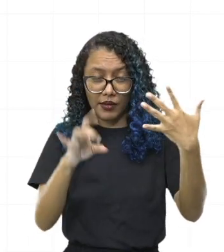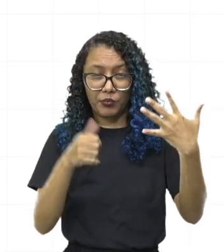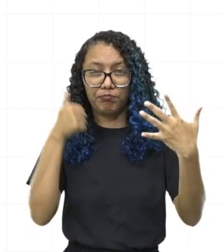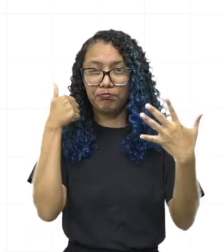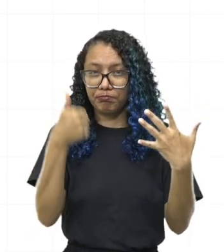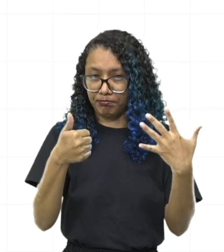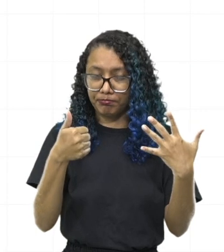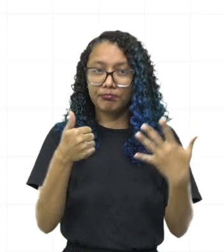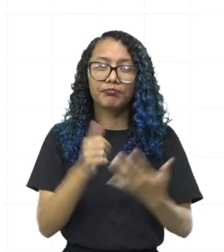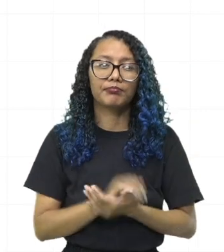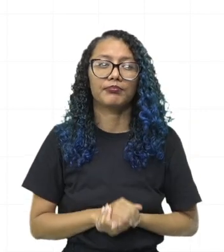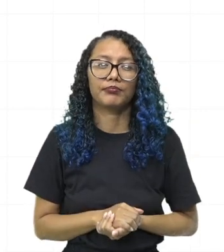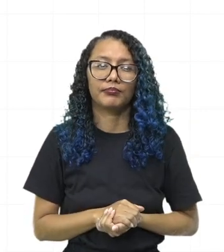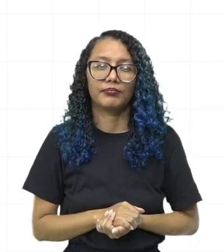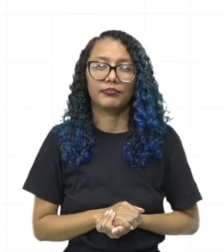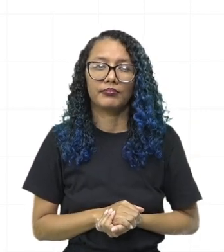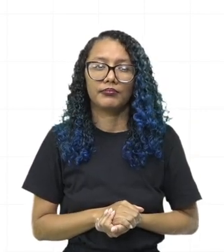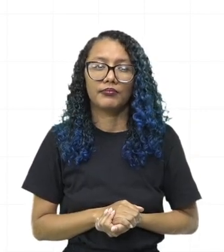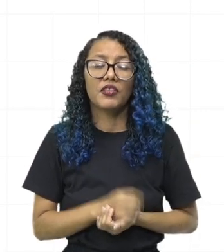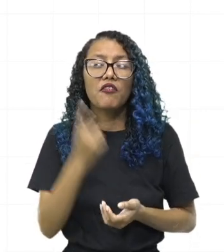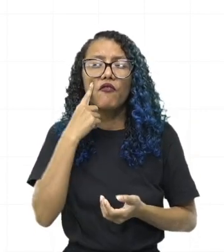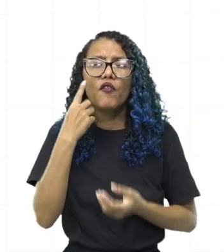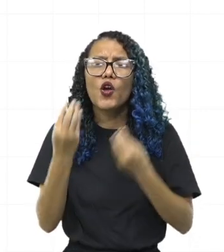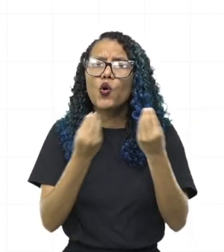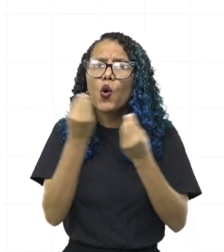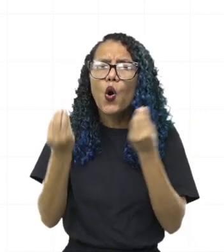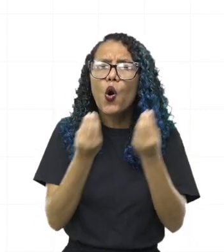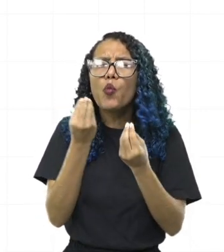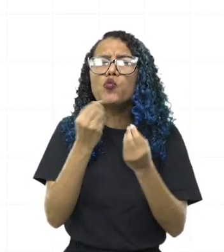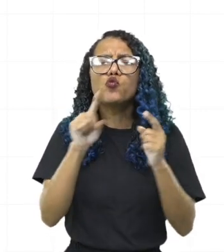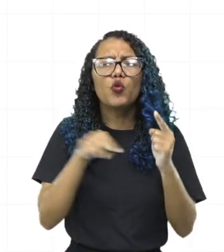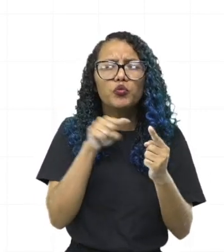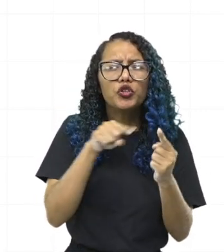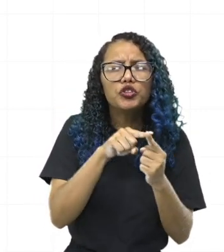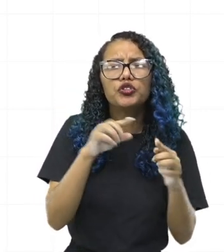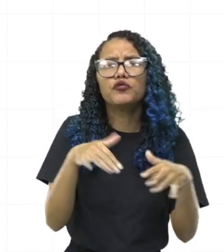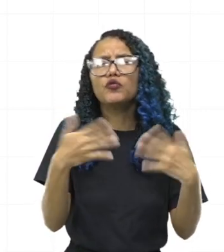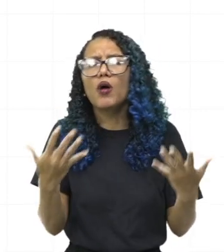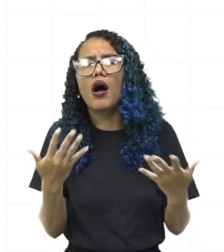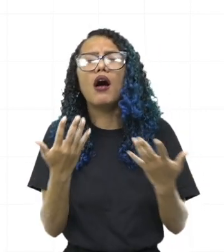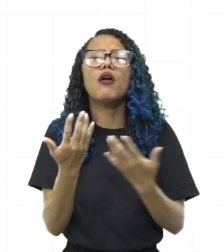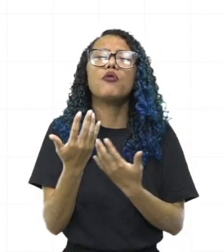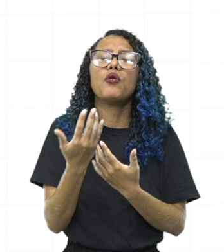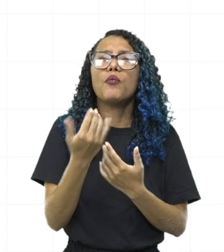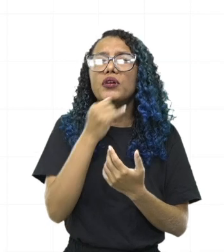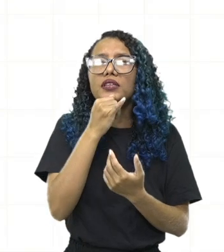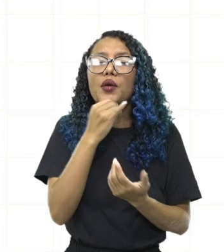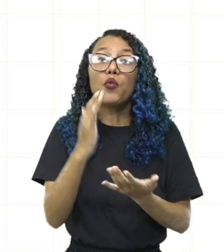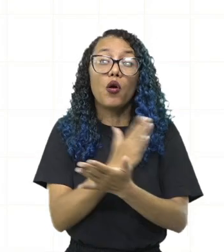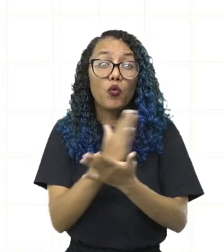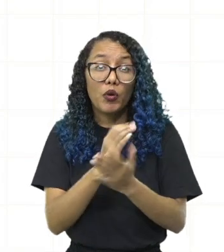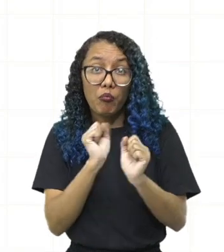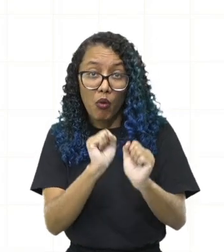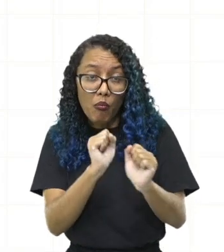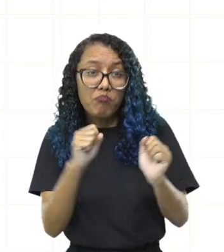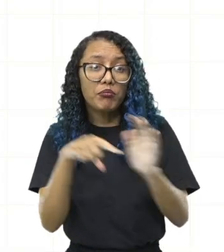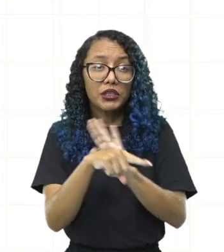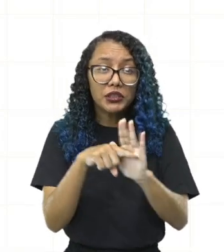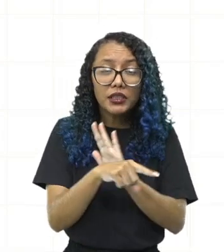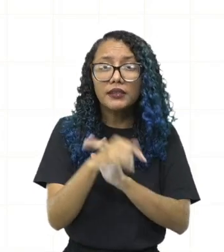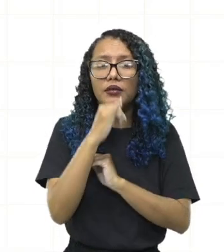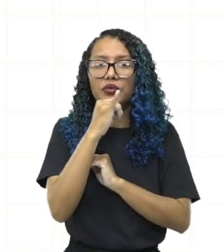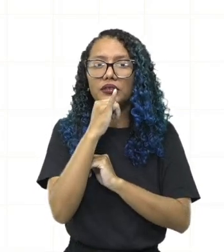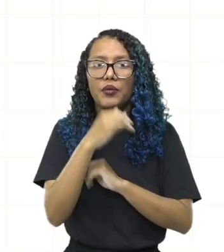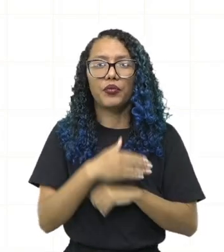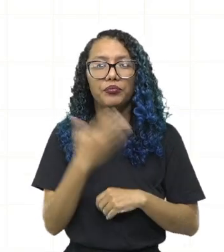tá bom? E verificar como é que elas podem ser utilizadas. Algumas para pesquisa, nós temos aqui, por